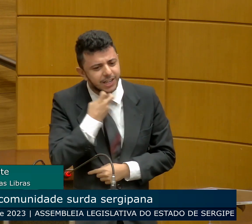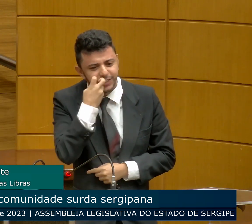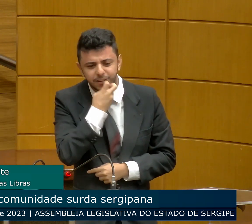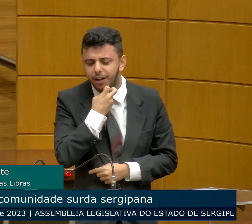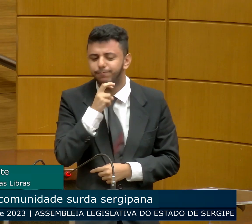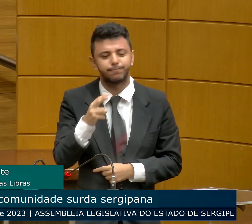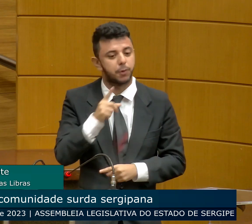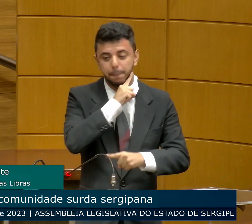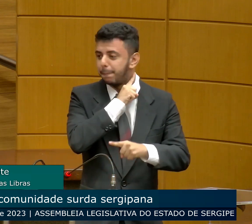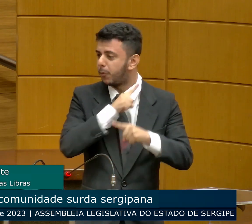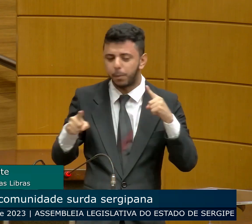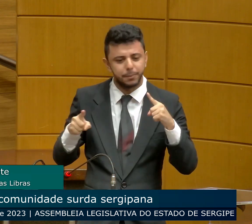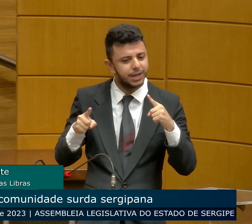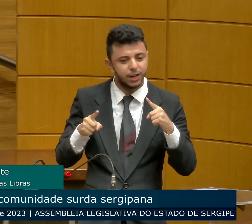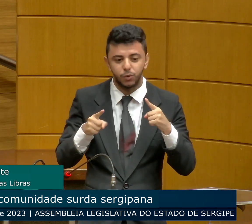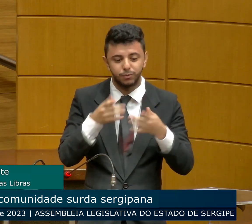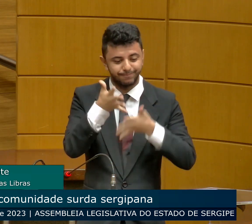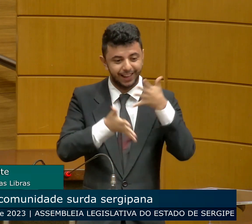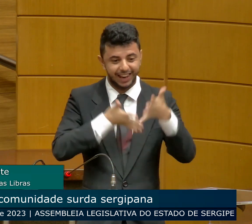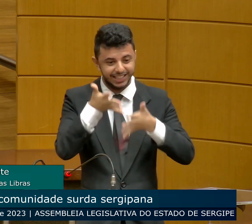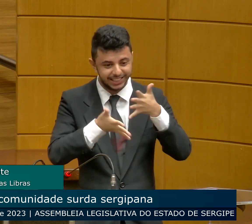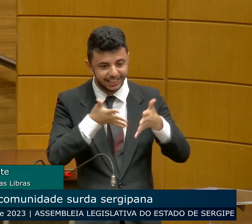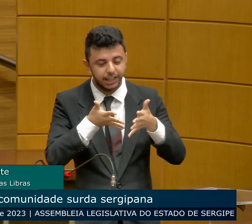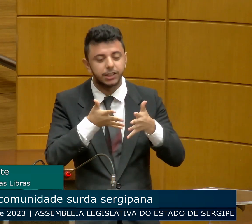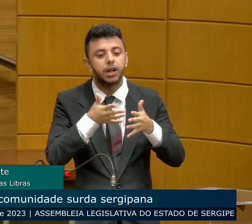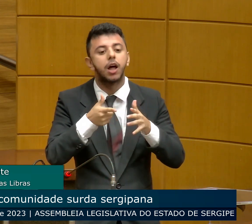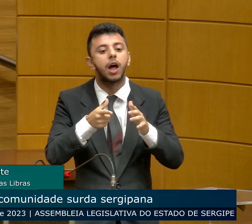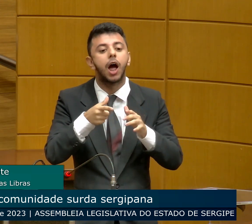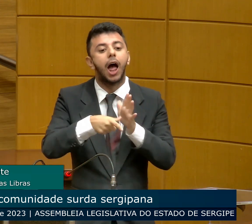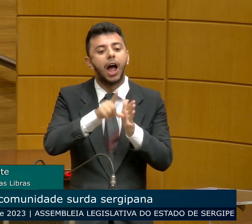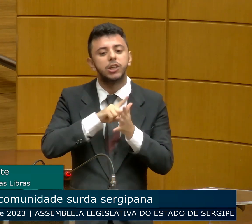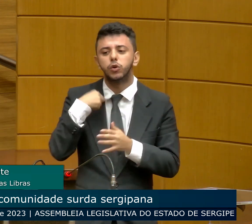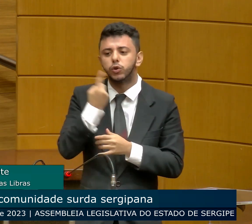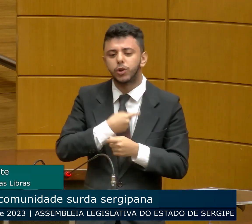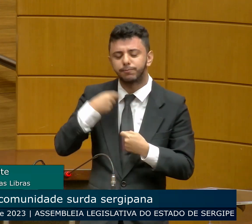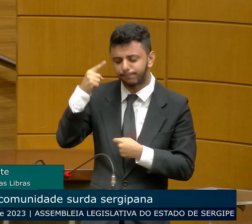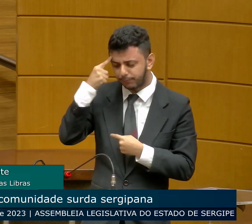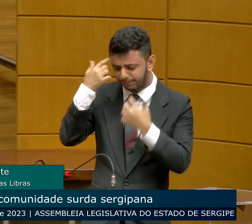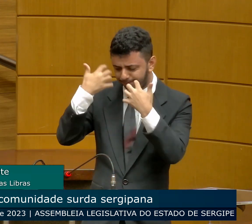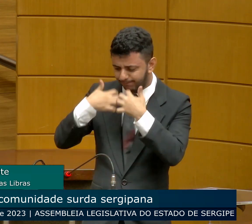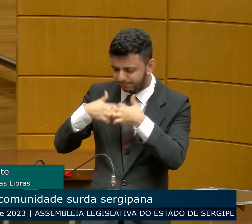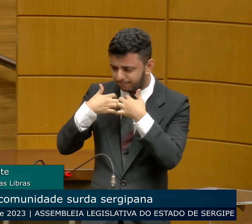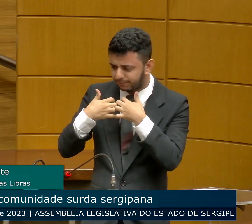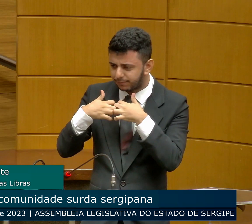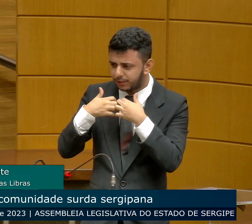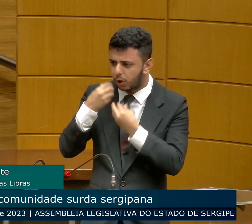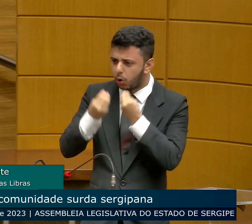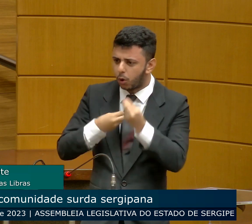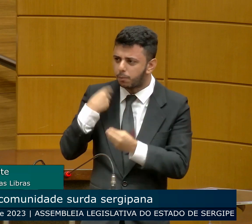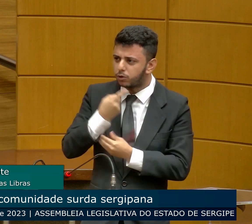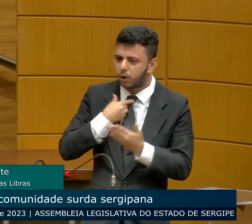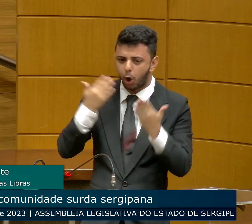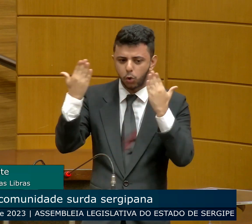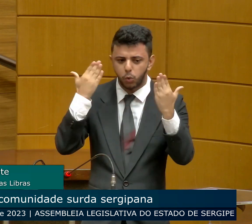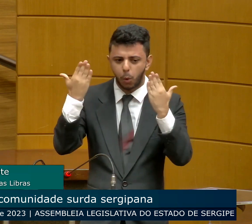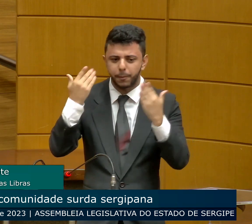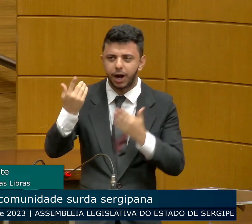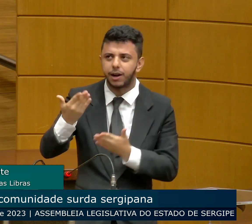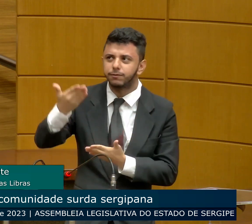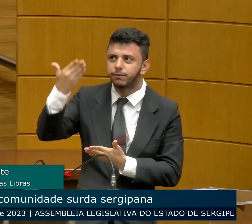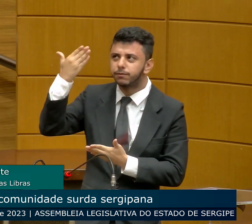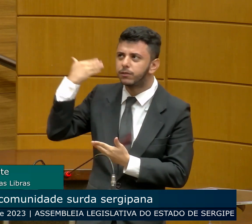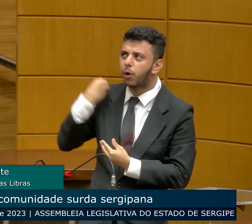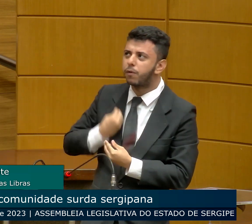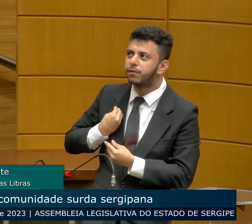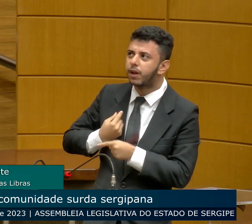língua, né, onde éramos obrigados a oralizar, era proibido, né, fazer o uso da língua de sinais. Então, isso nos leva